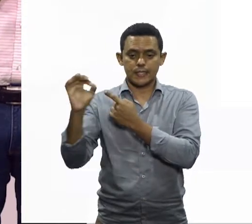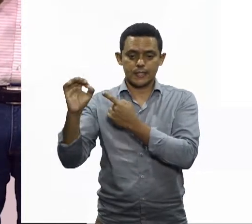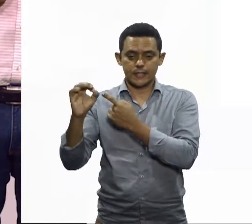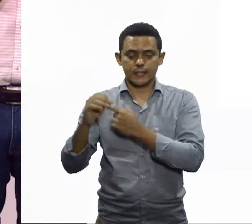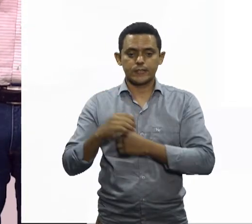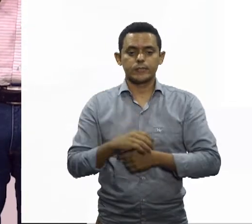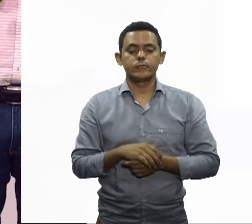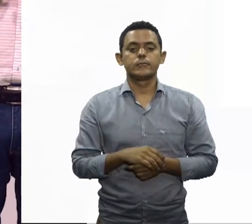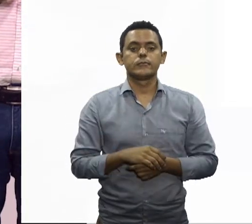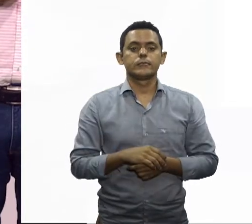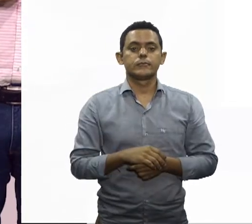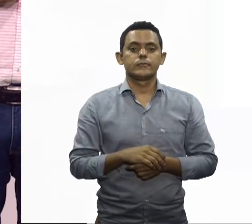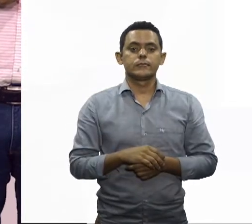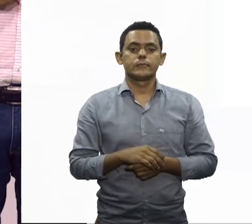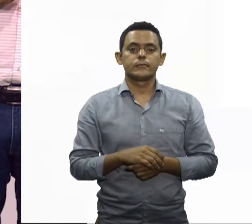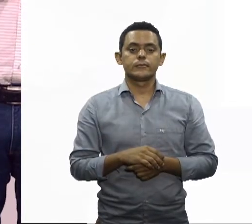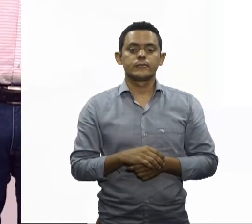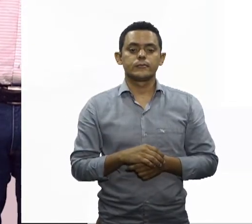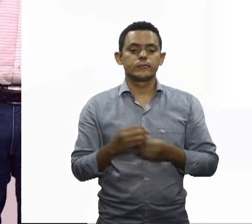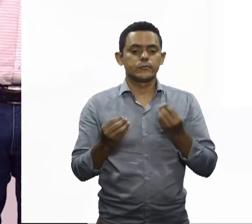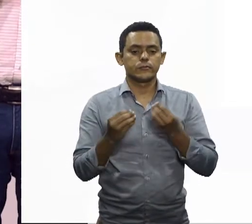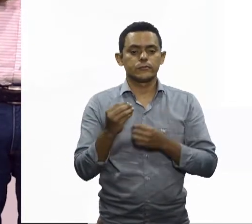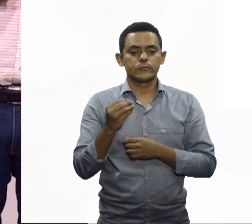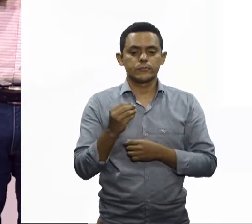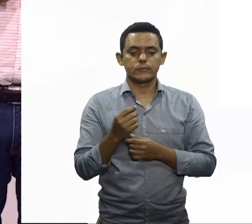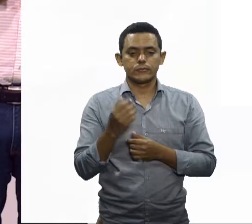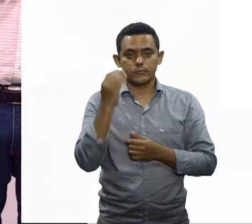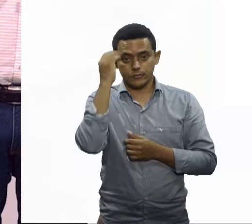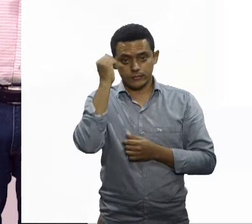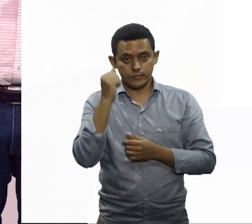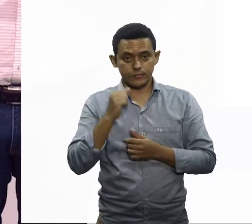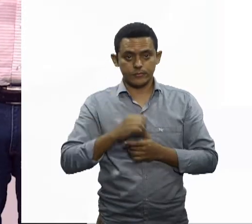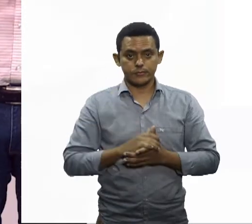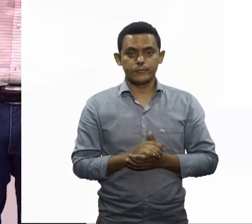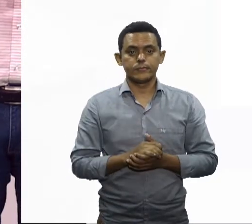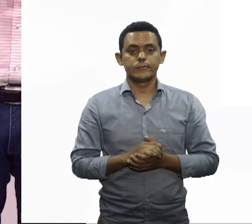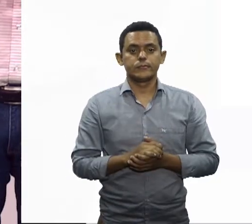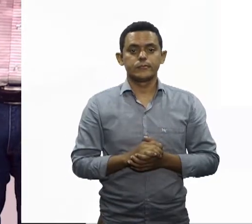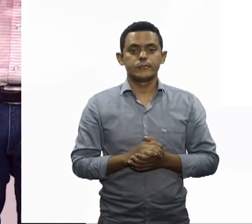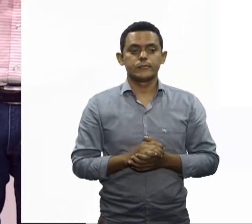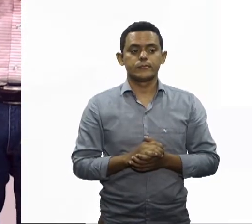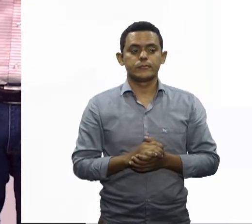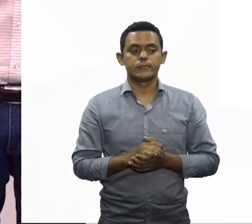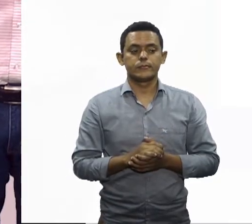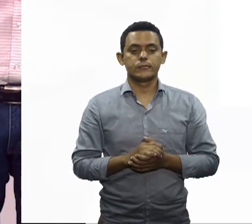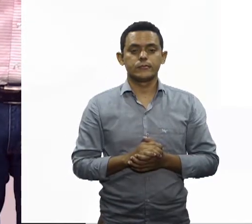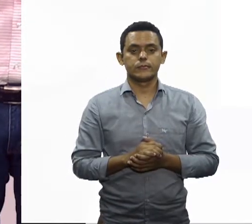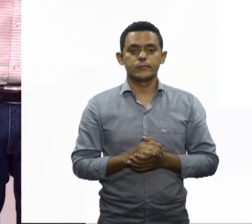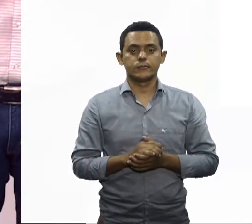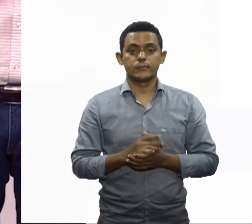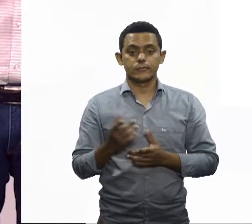multiplicar por 100. Então, vamos ver como funciona isso aí, ó. Então, quilômetro ao quadrado, para passar para hectômetro ao quadrado,